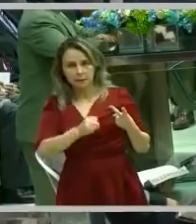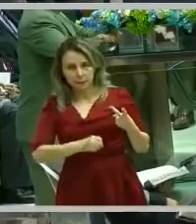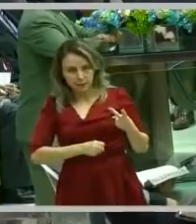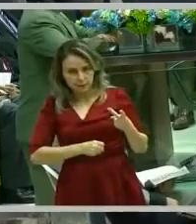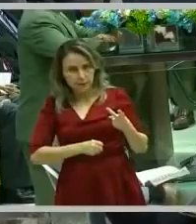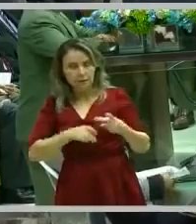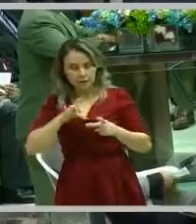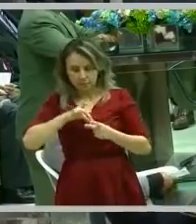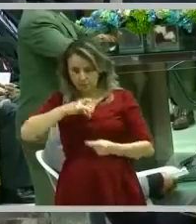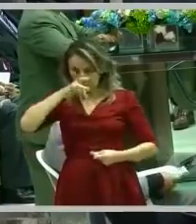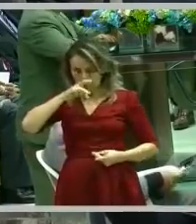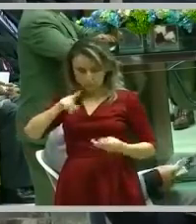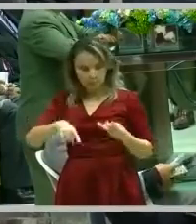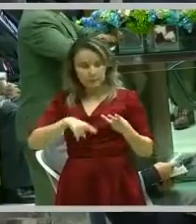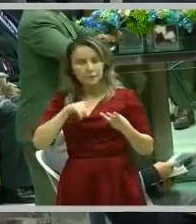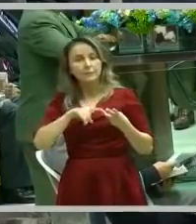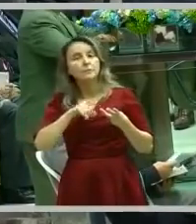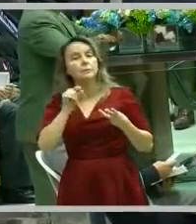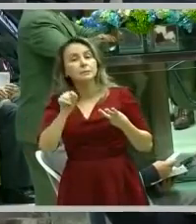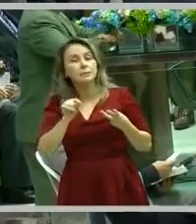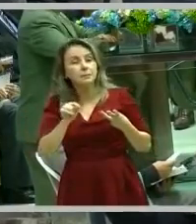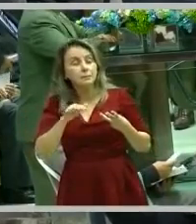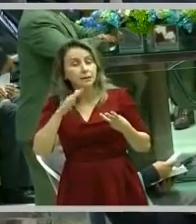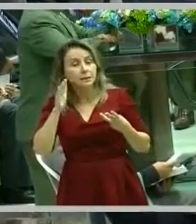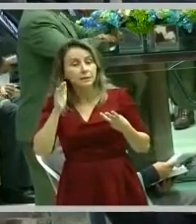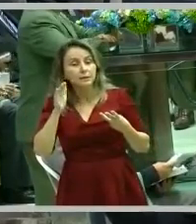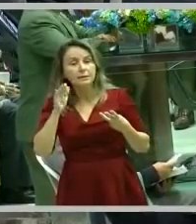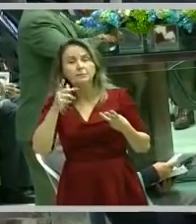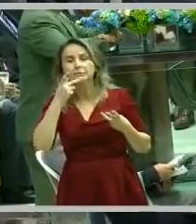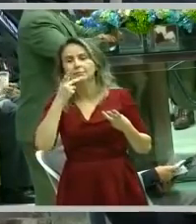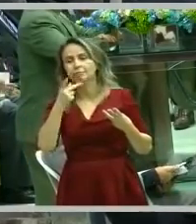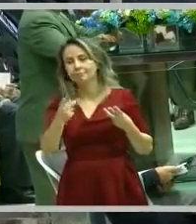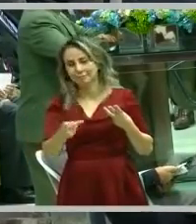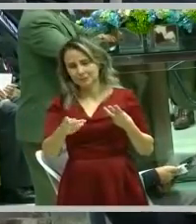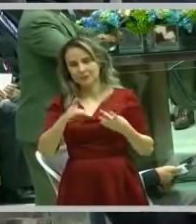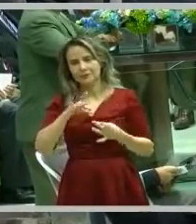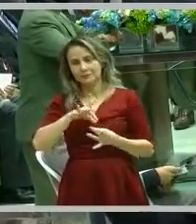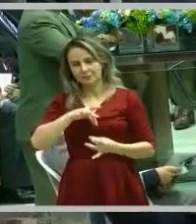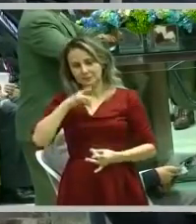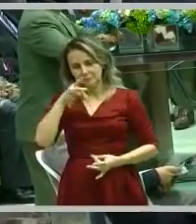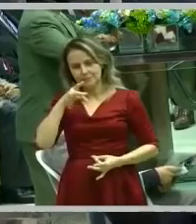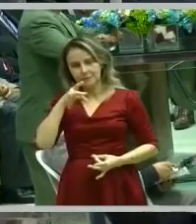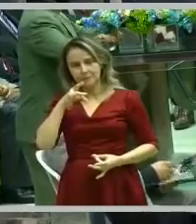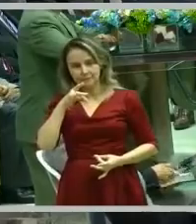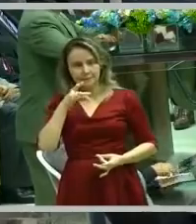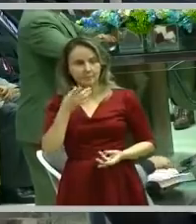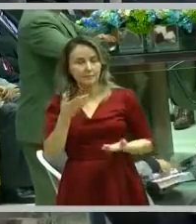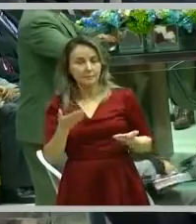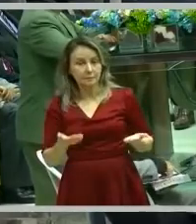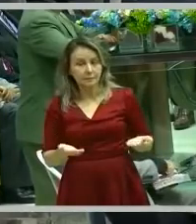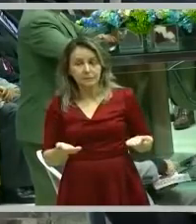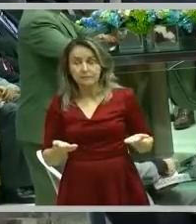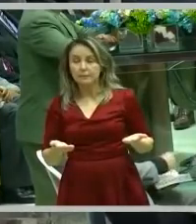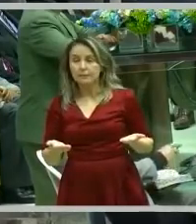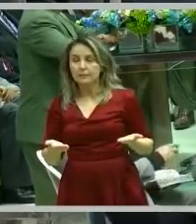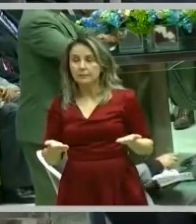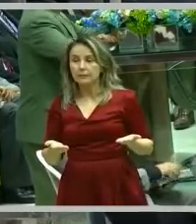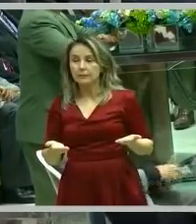sacerdotes espiritualmente e nós somos o que mais? Profetas espiritualmente. Então, meus irmãos,